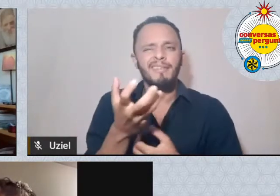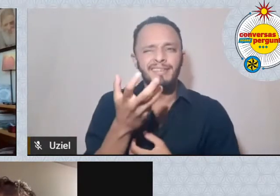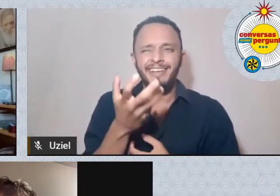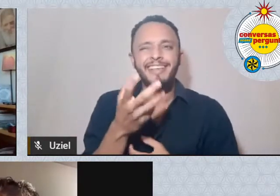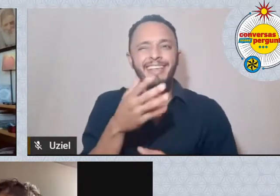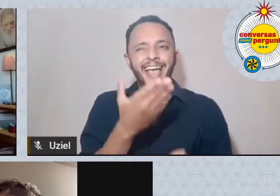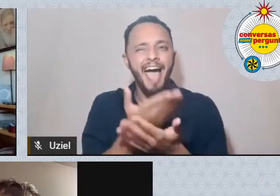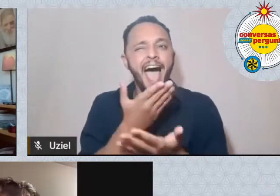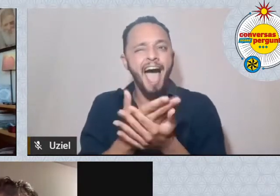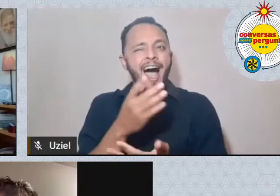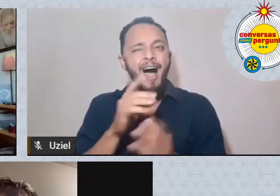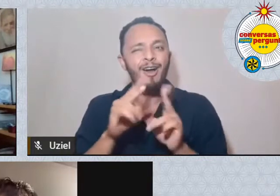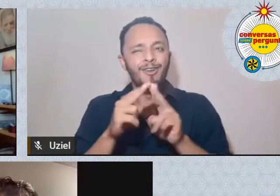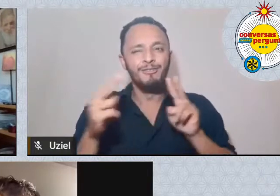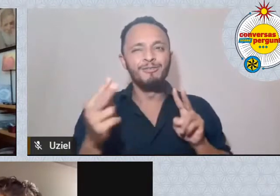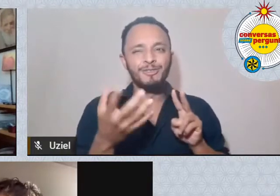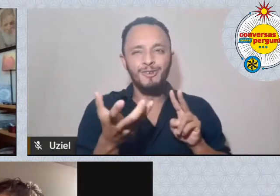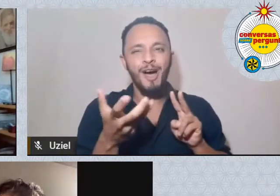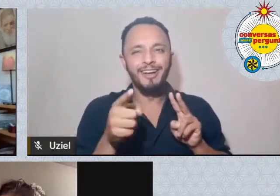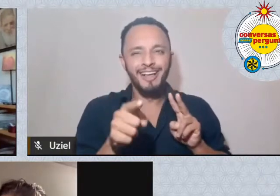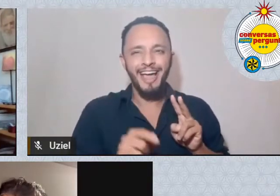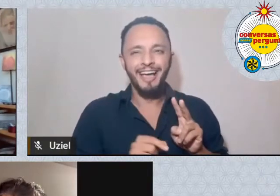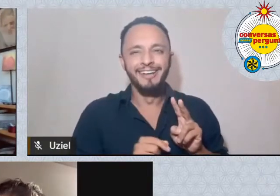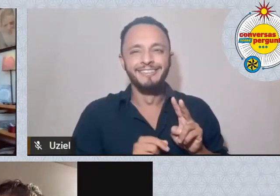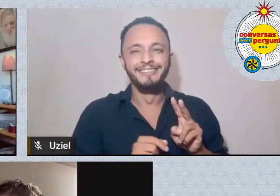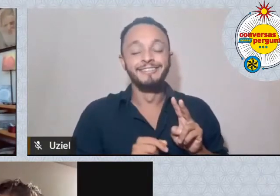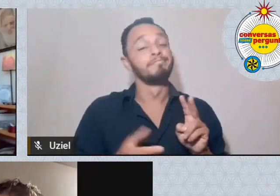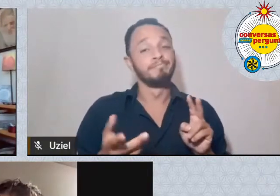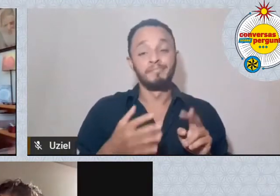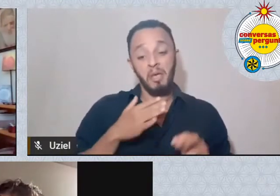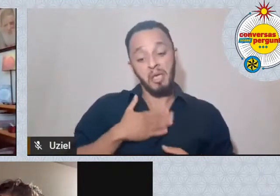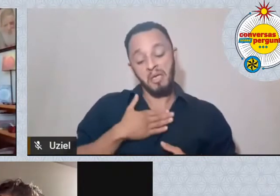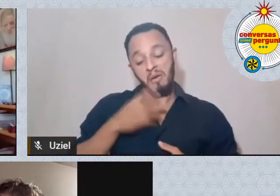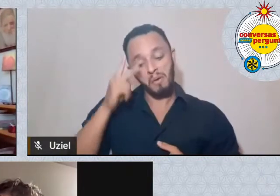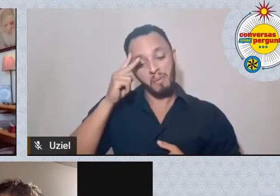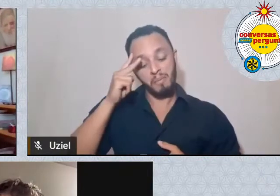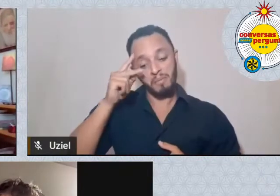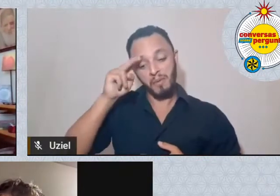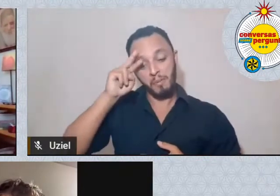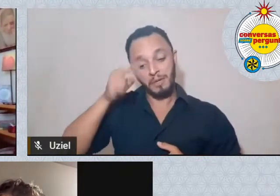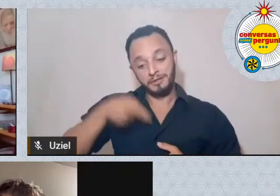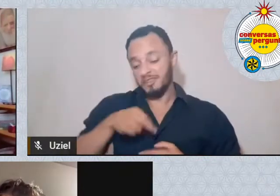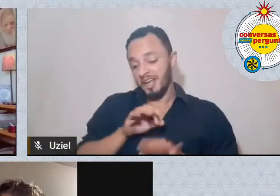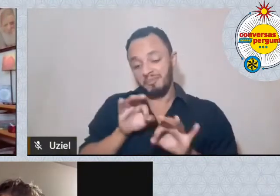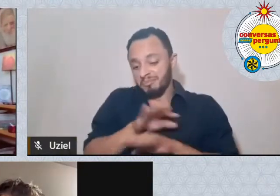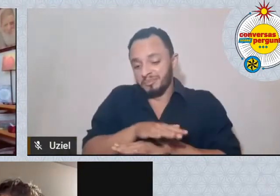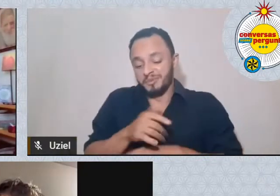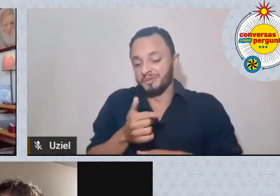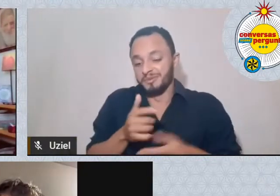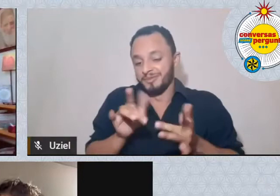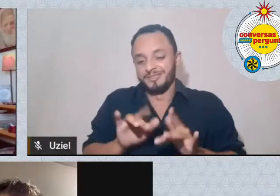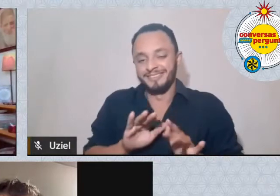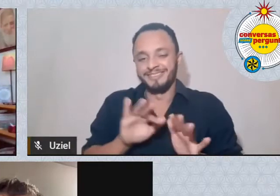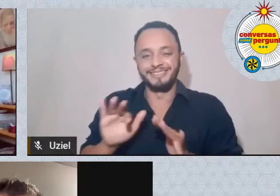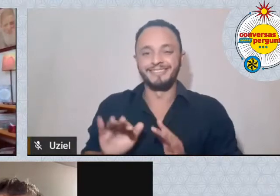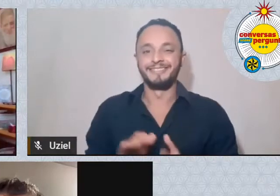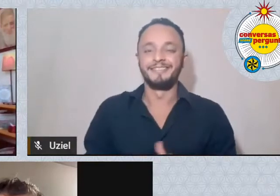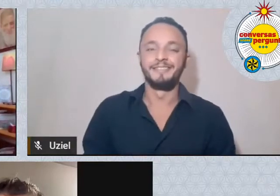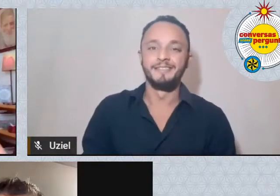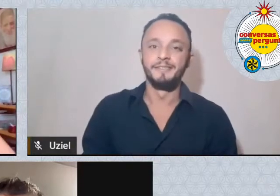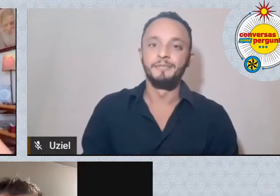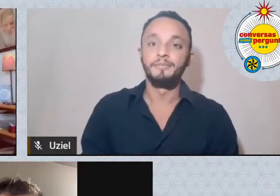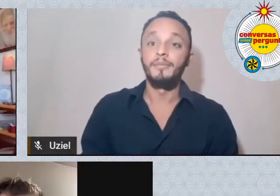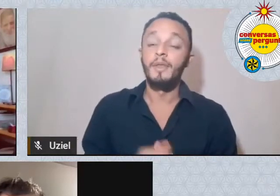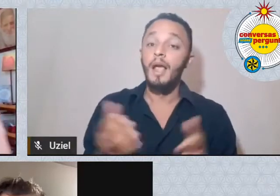mim, deu. Dunker, suas considerações finais, por favor, sobre o nosso tema